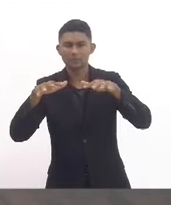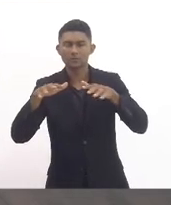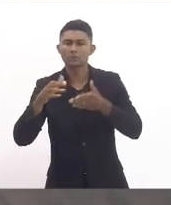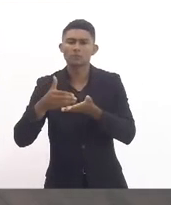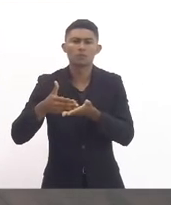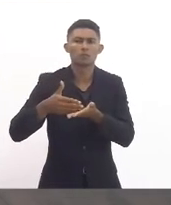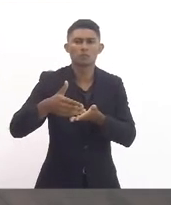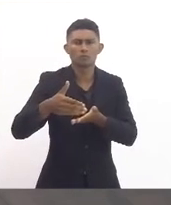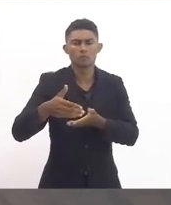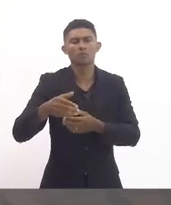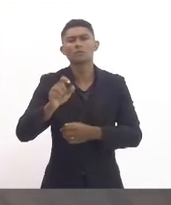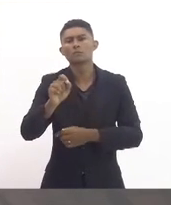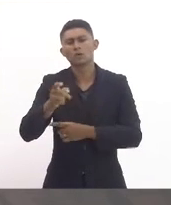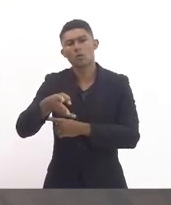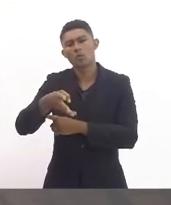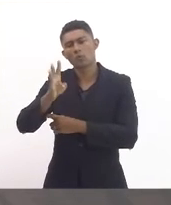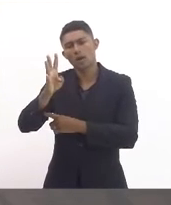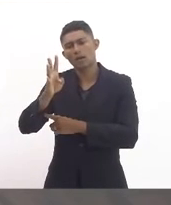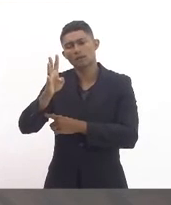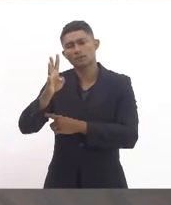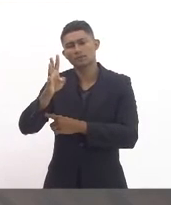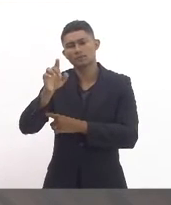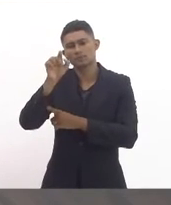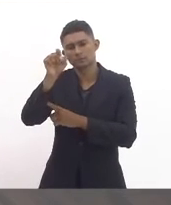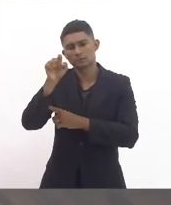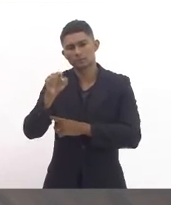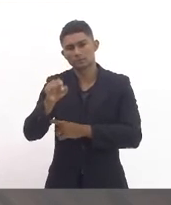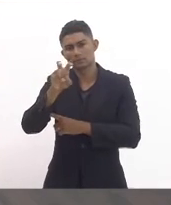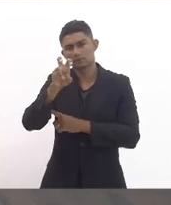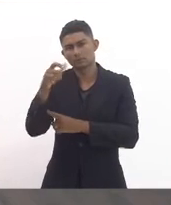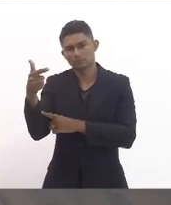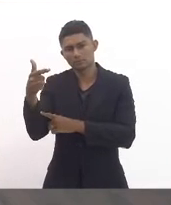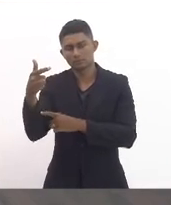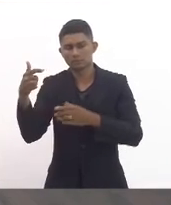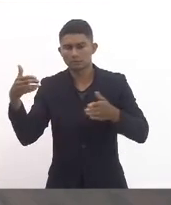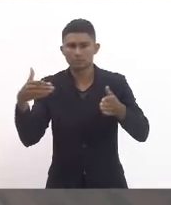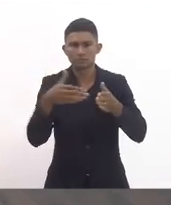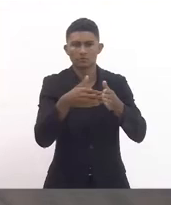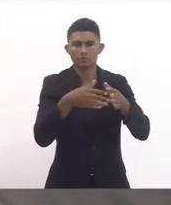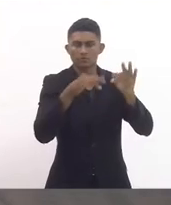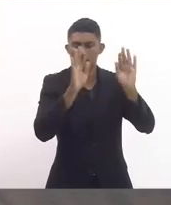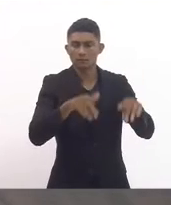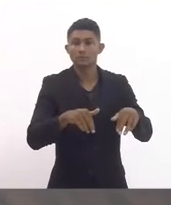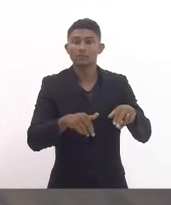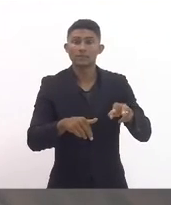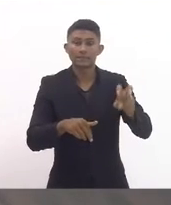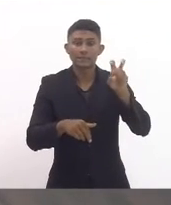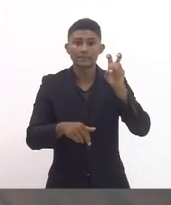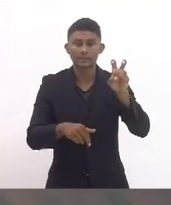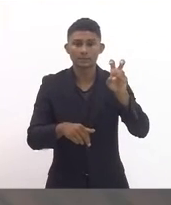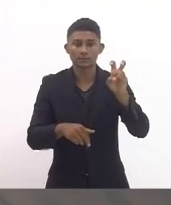as 16:52 encerrou-se às